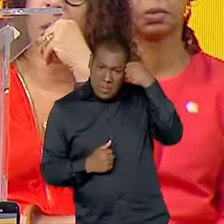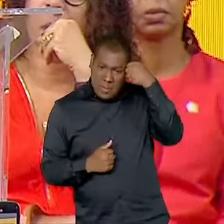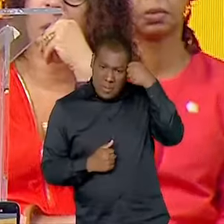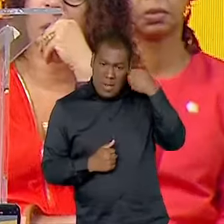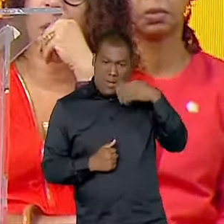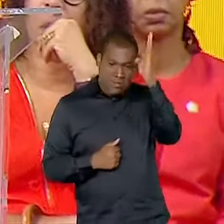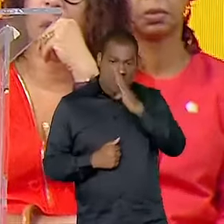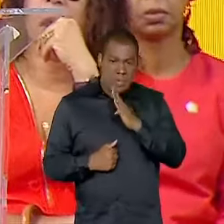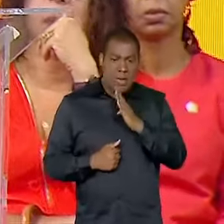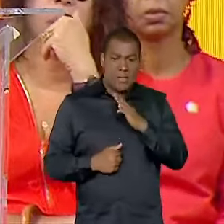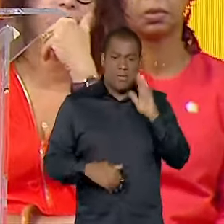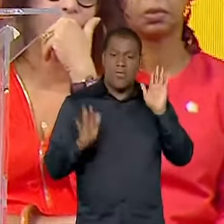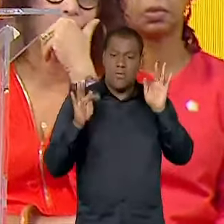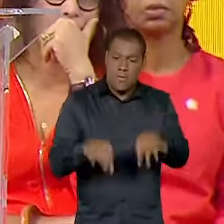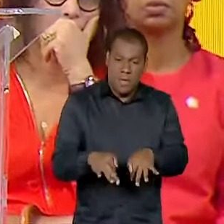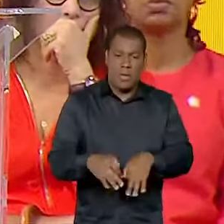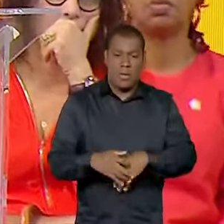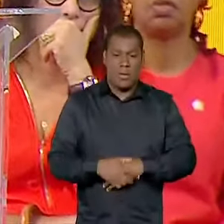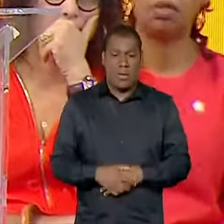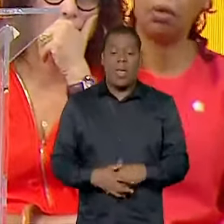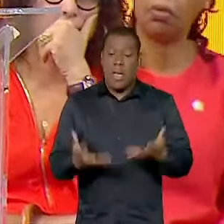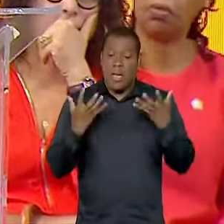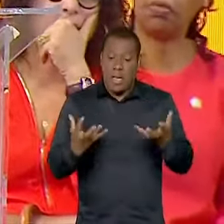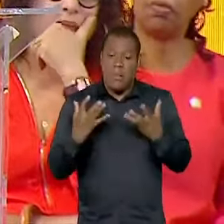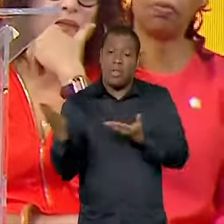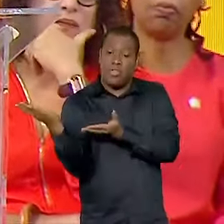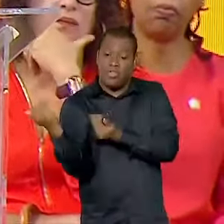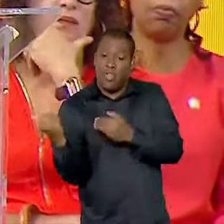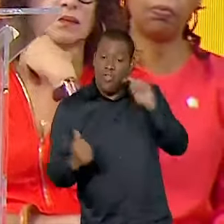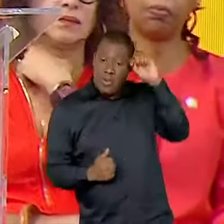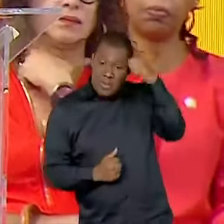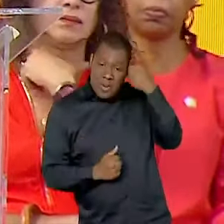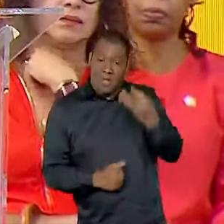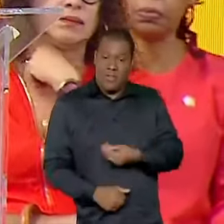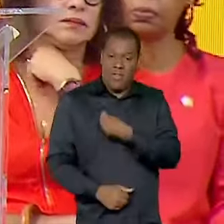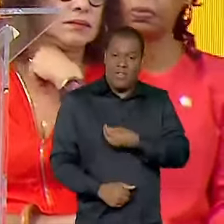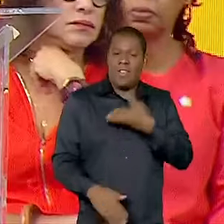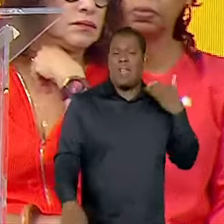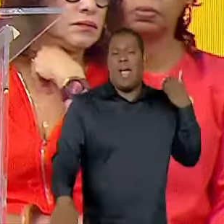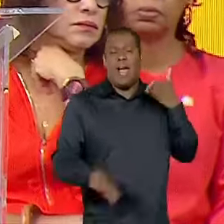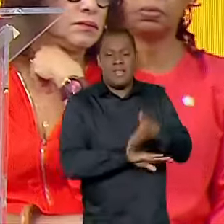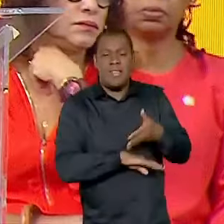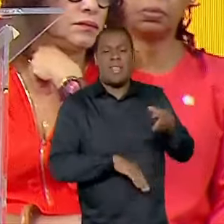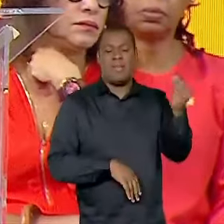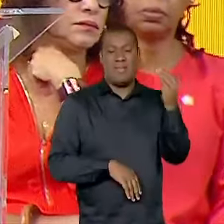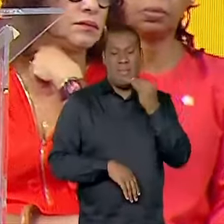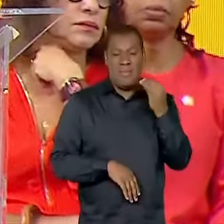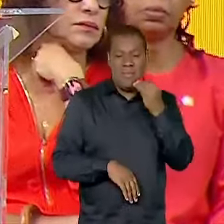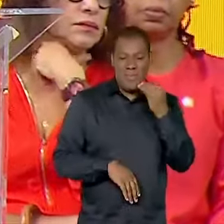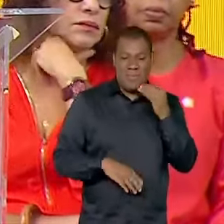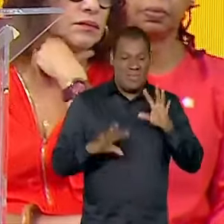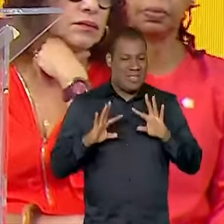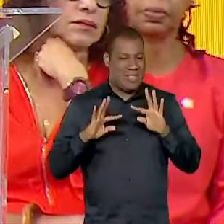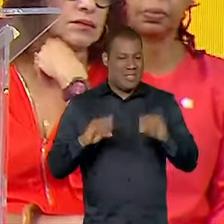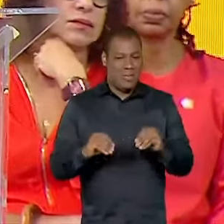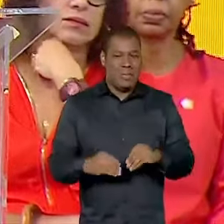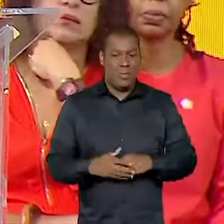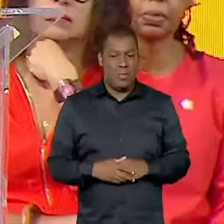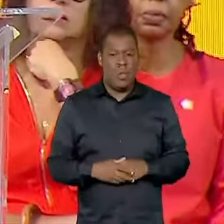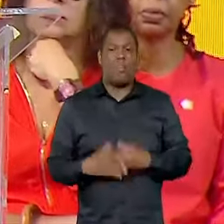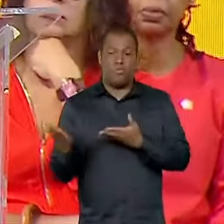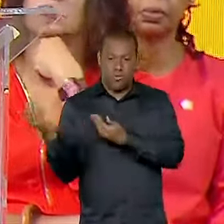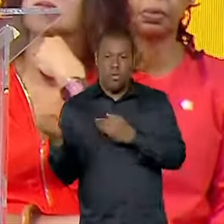país. Queremos nossos jovens vivos, com acesso a todas as oportunidades a que eles têm